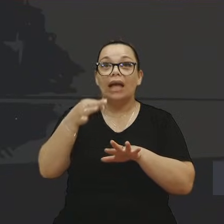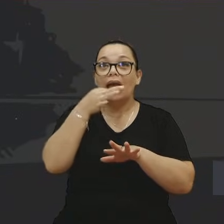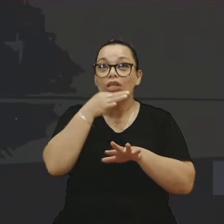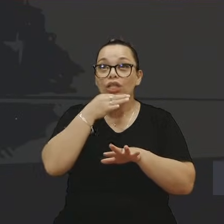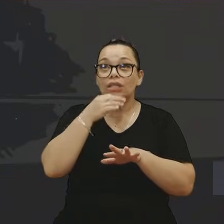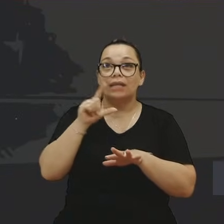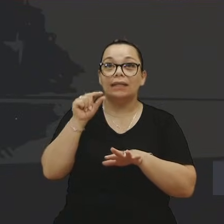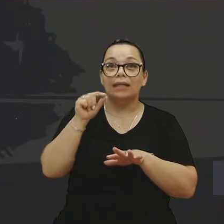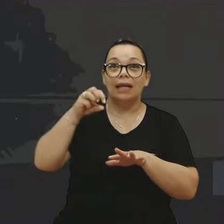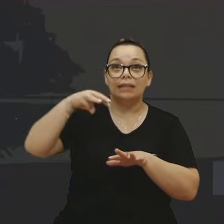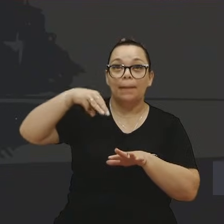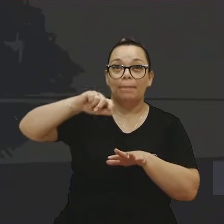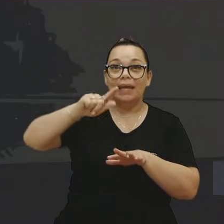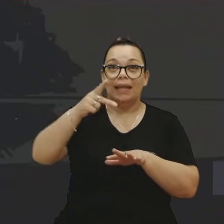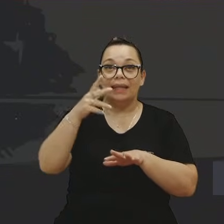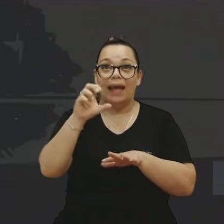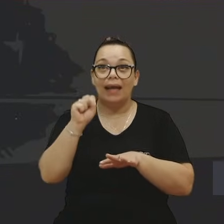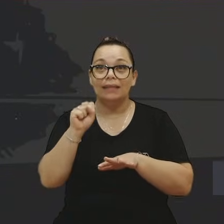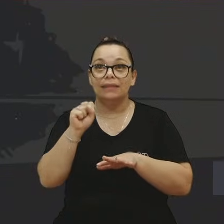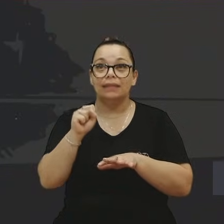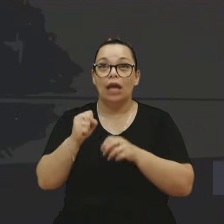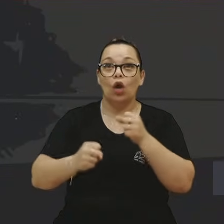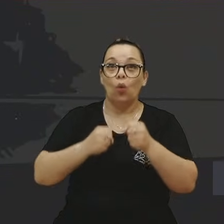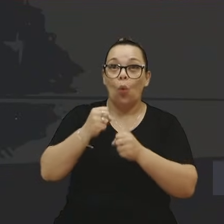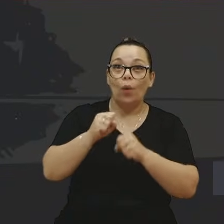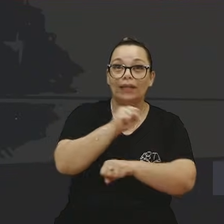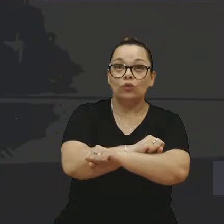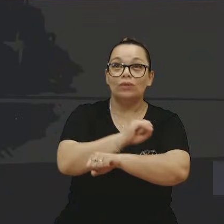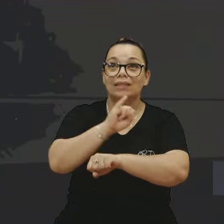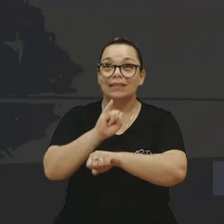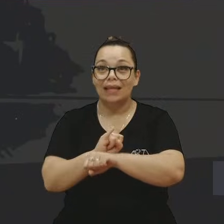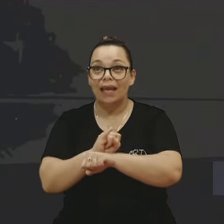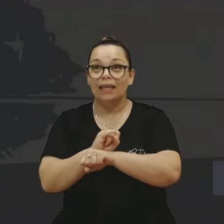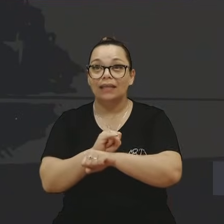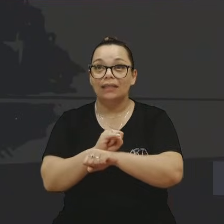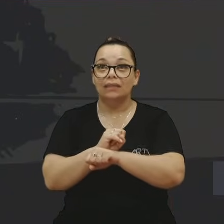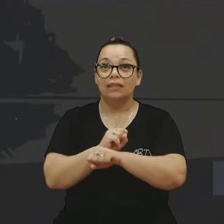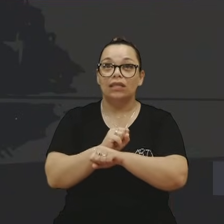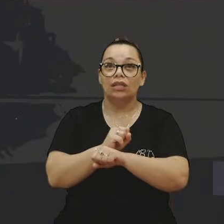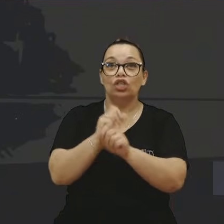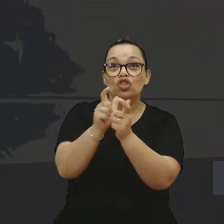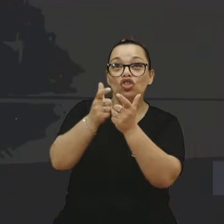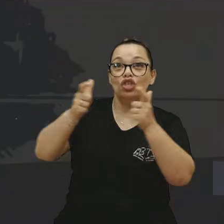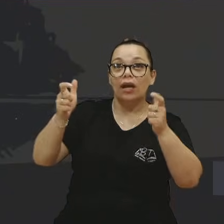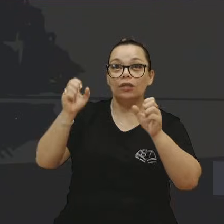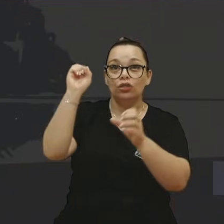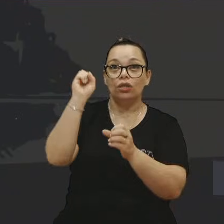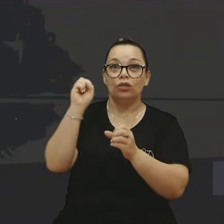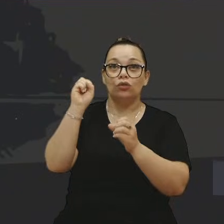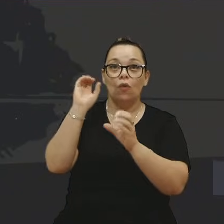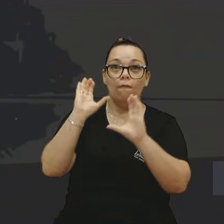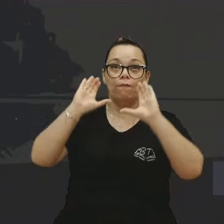Caxias 10 milhas, Corrida do SESI e Gigantes do Vôlei.